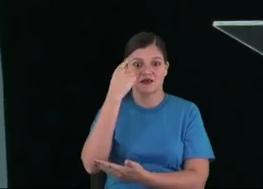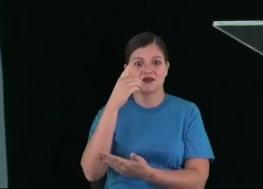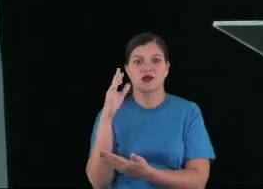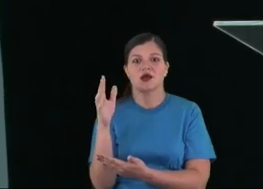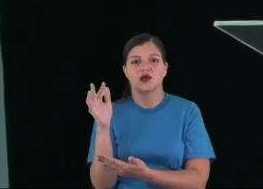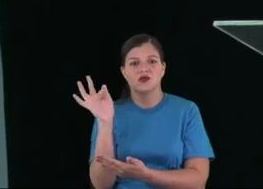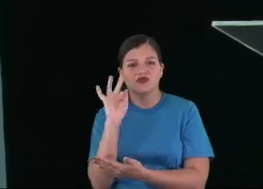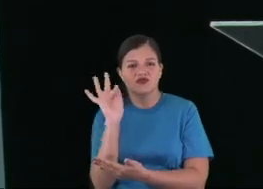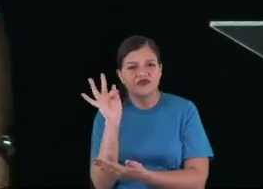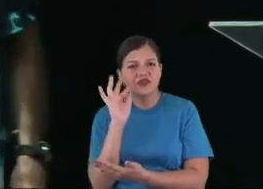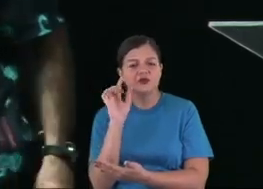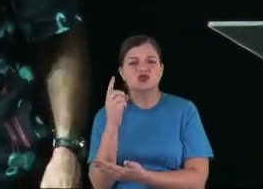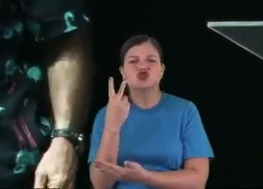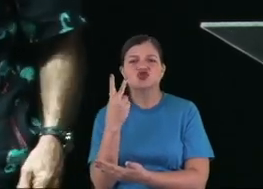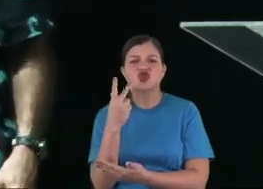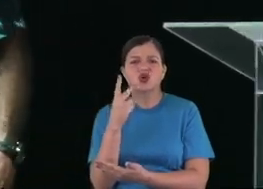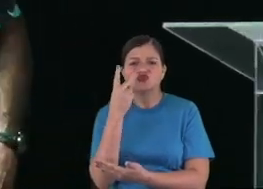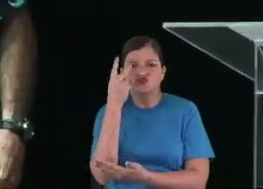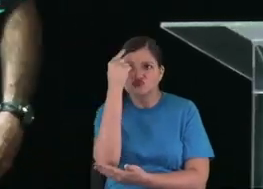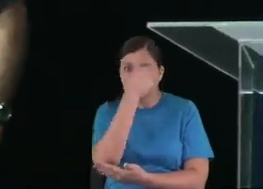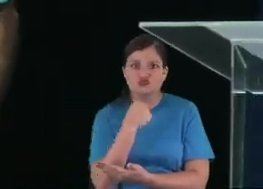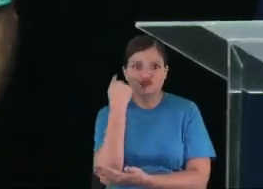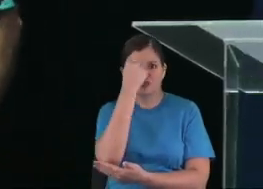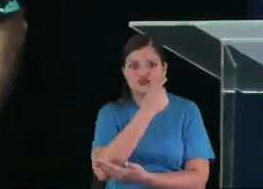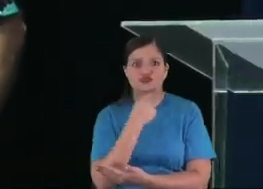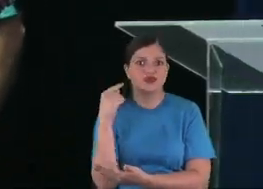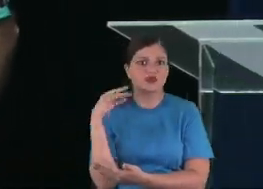vê em 2 horas, já sabe tudo, como é que vai terminar.